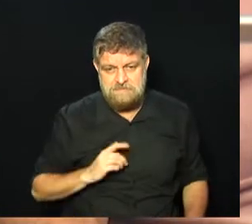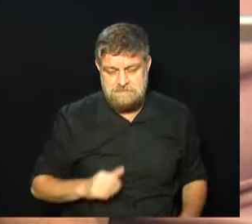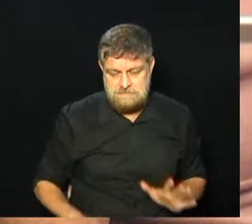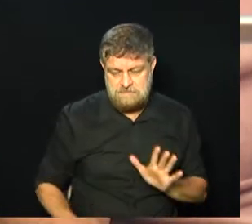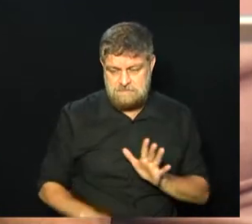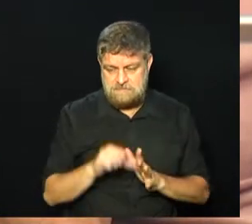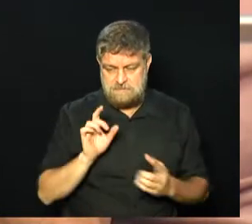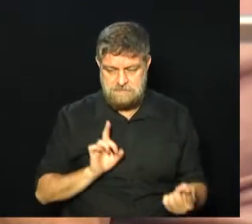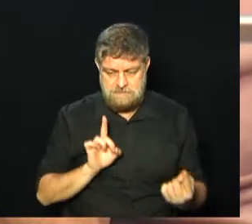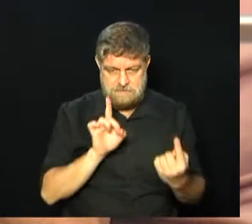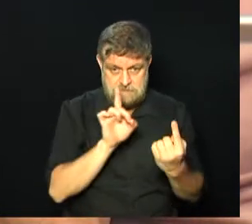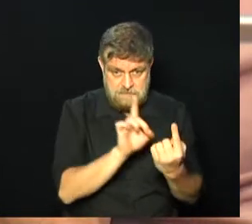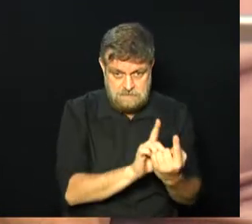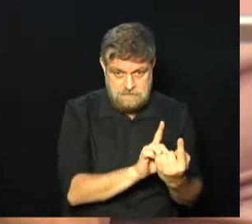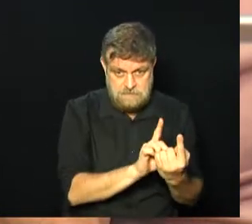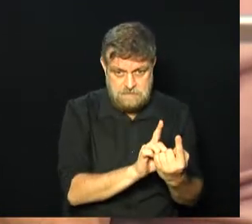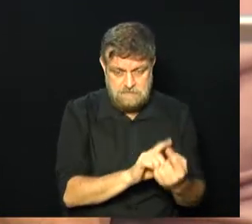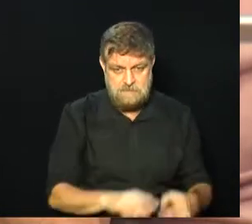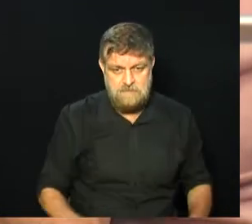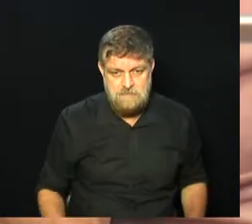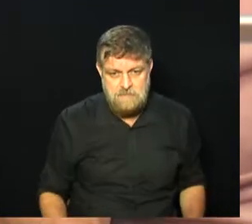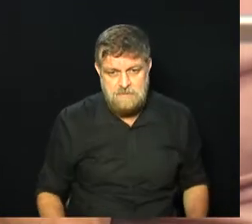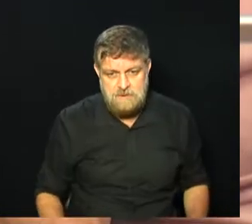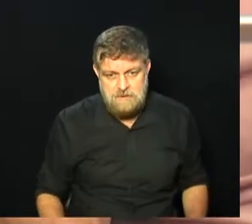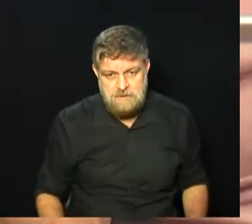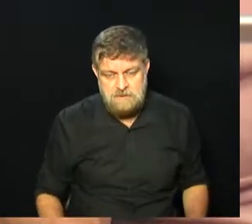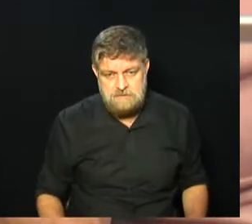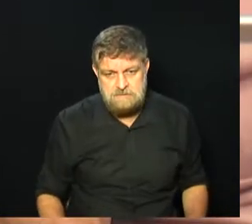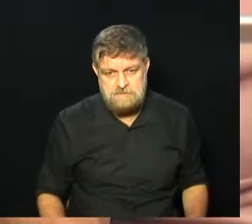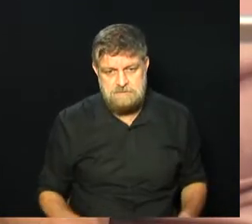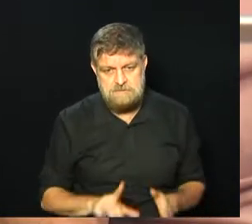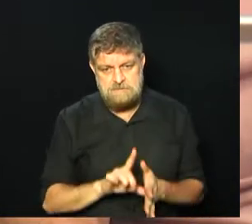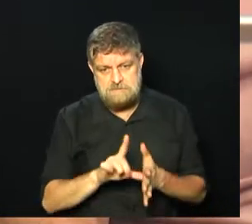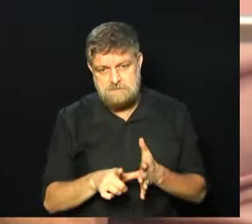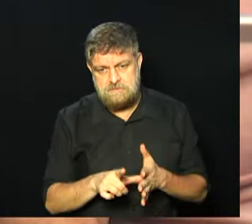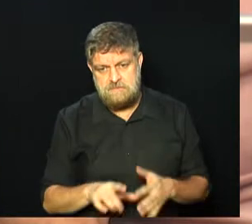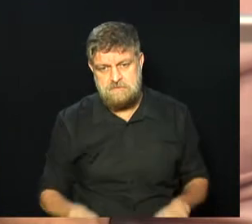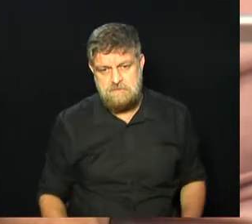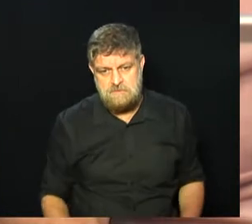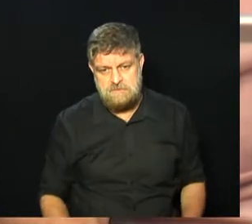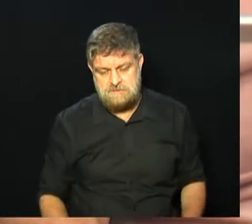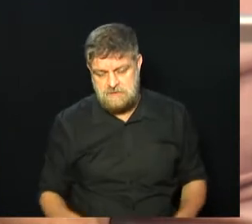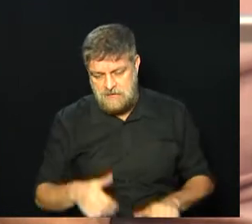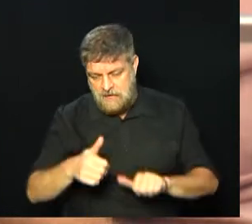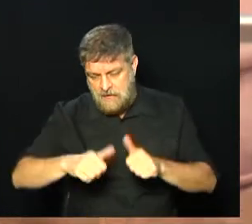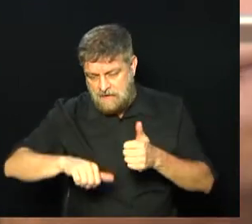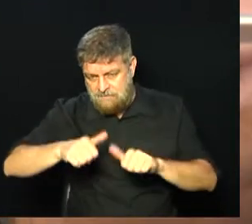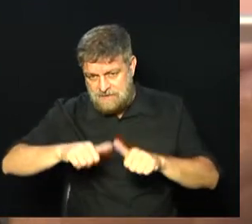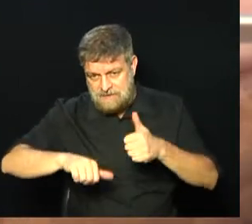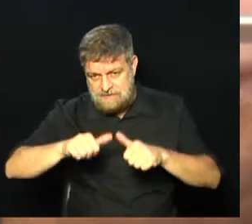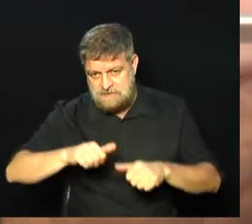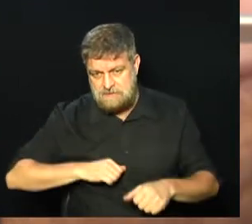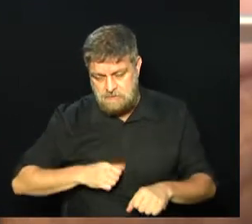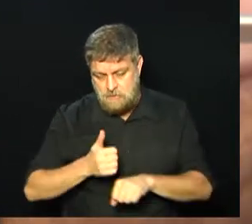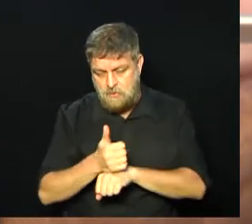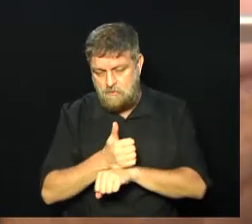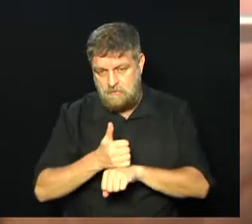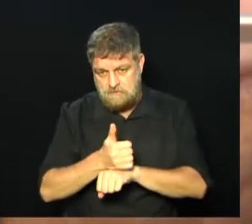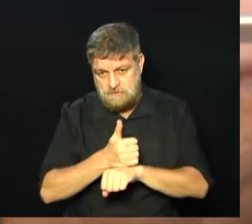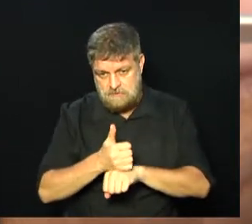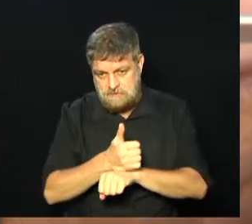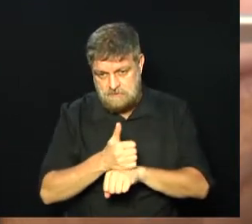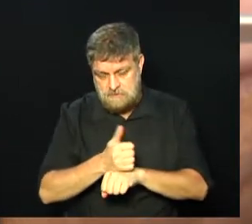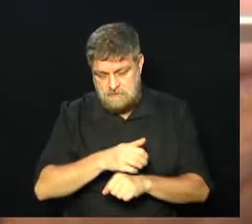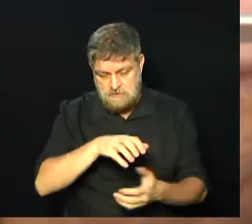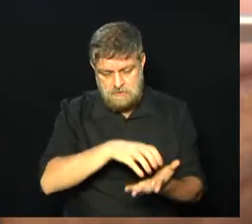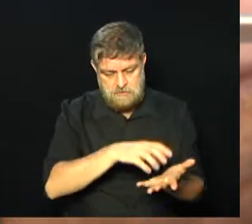nível, e passando a análise do profissional nos postos